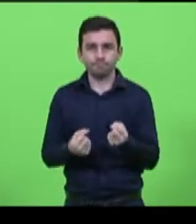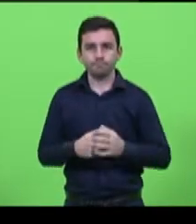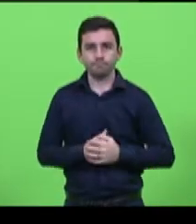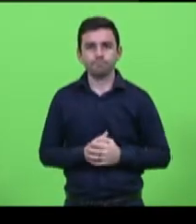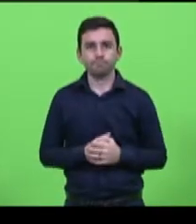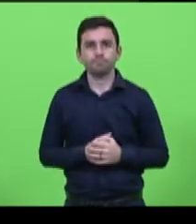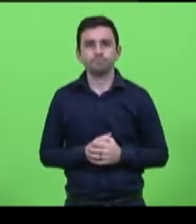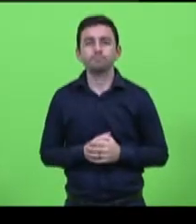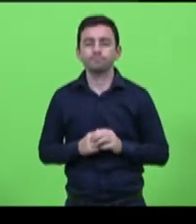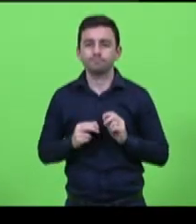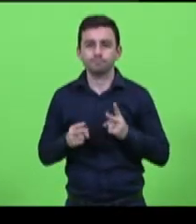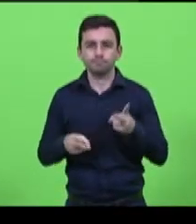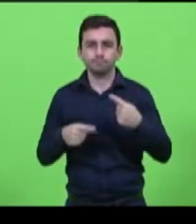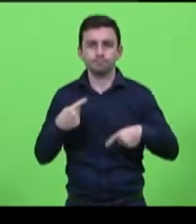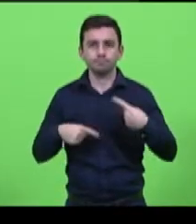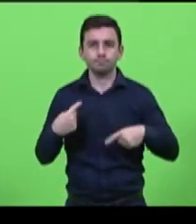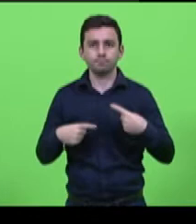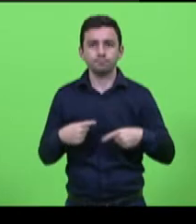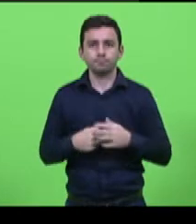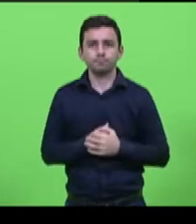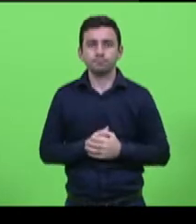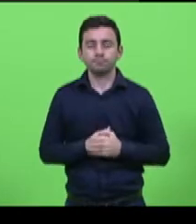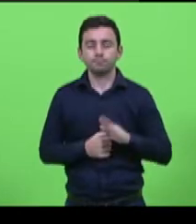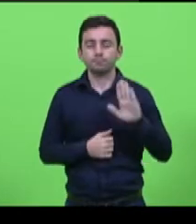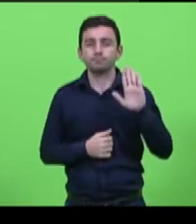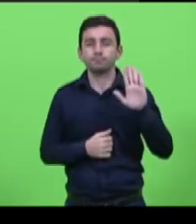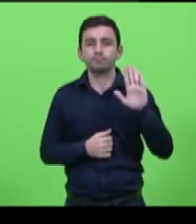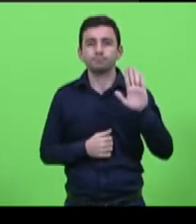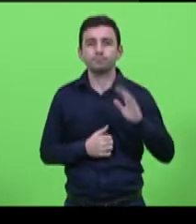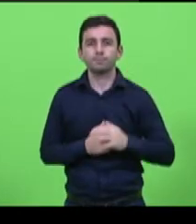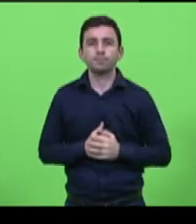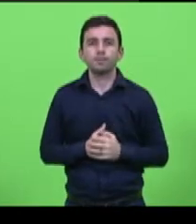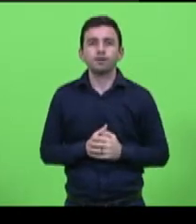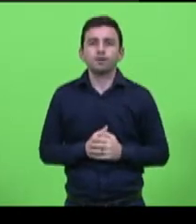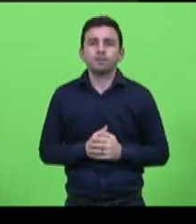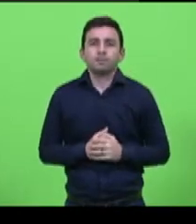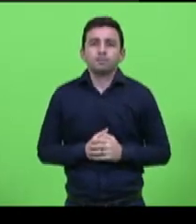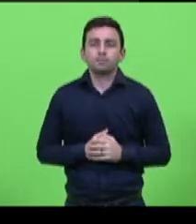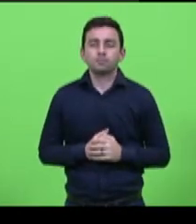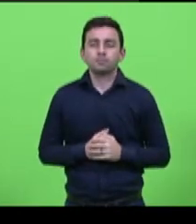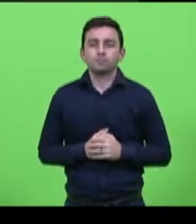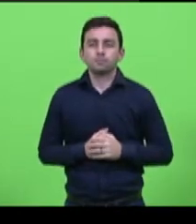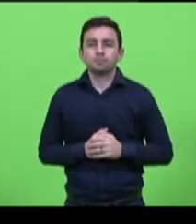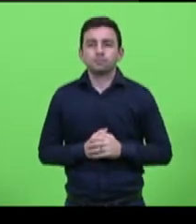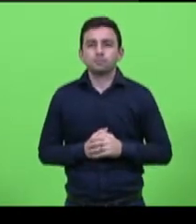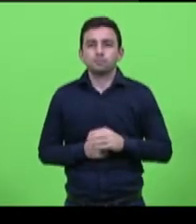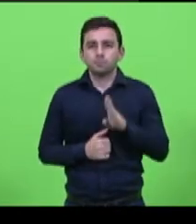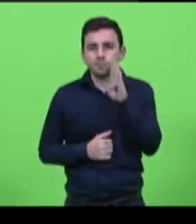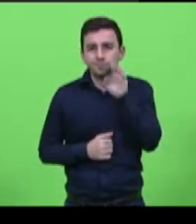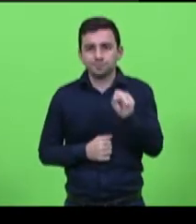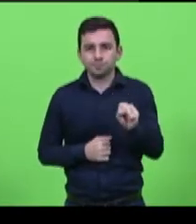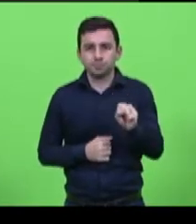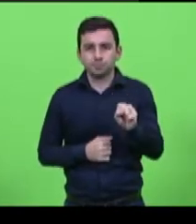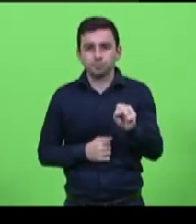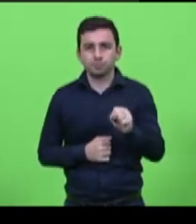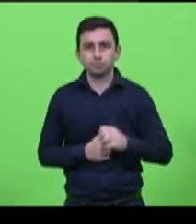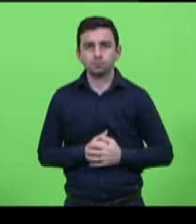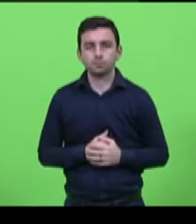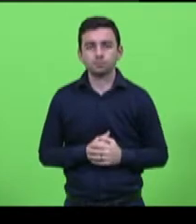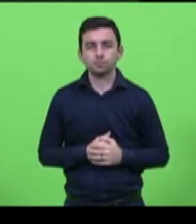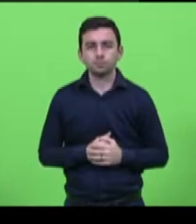Continue em discussão. Presidente. Deputado. Bruno Souza. Deputado Bruno Jair Souza tem a